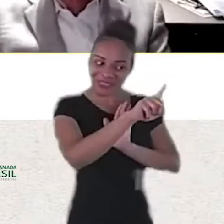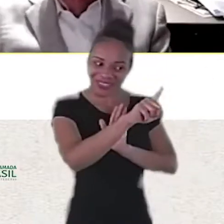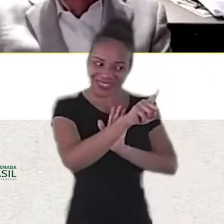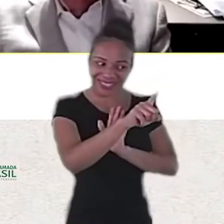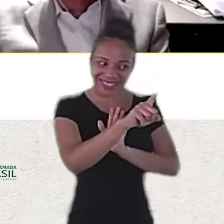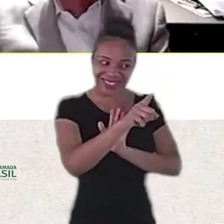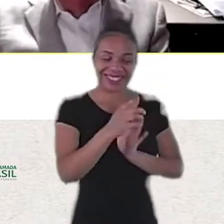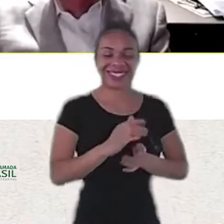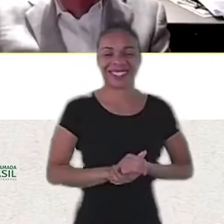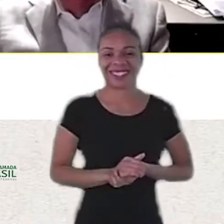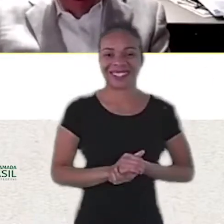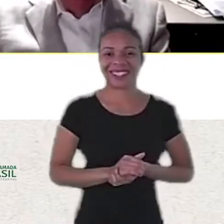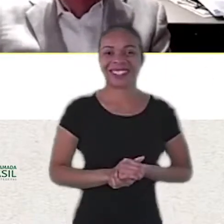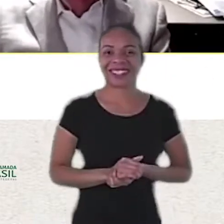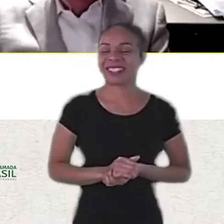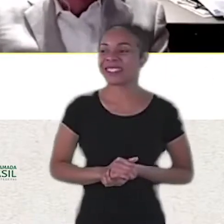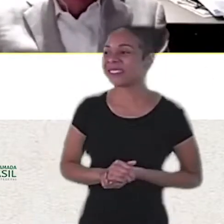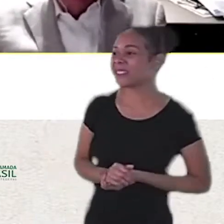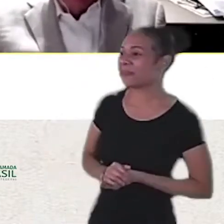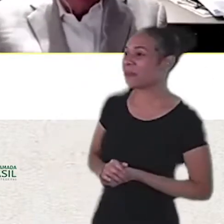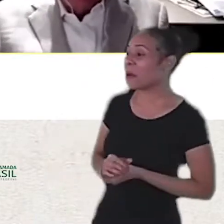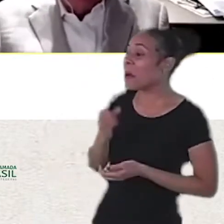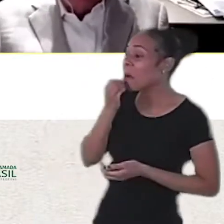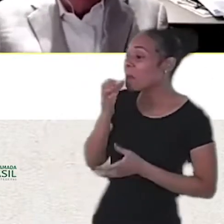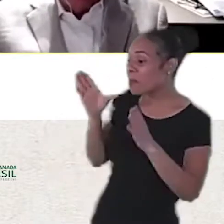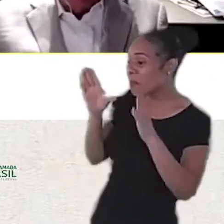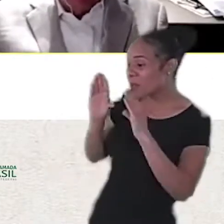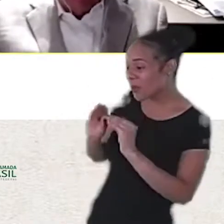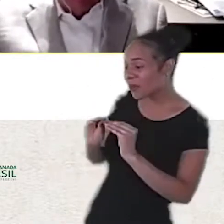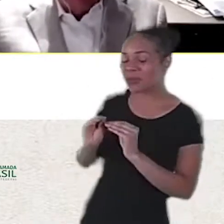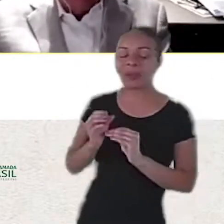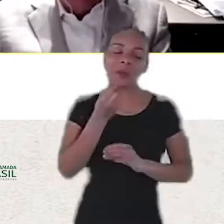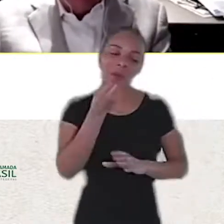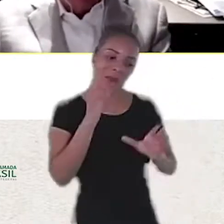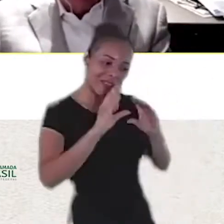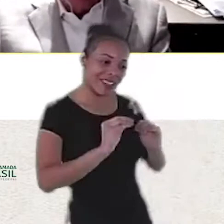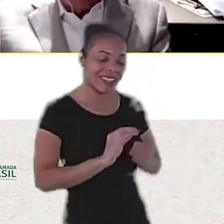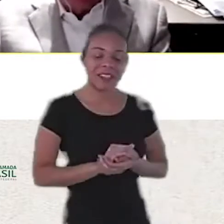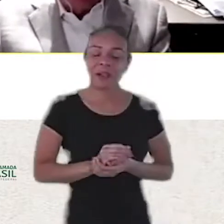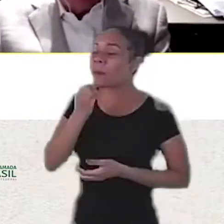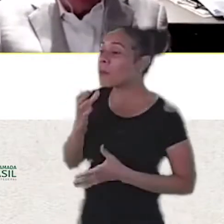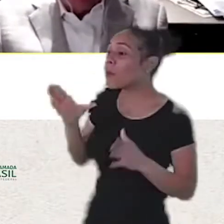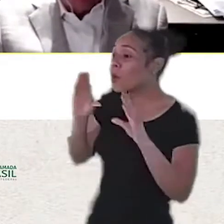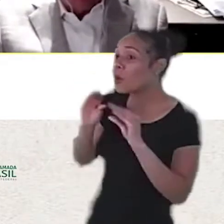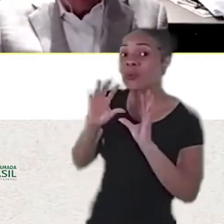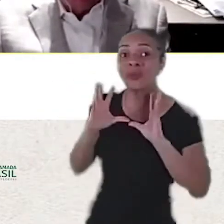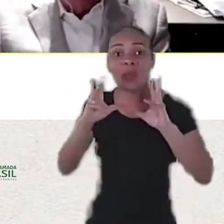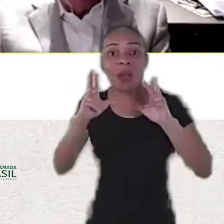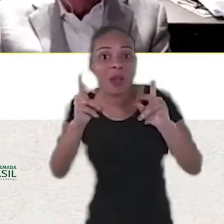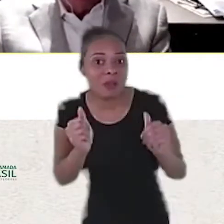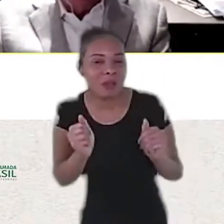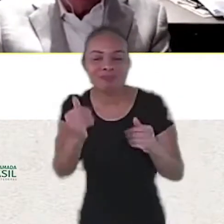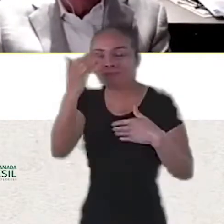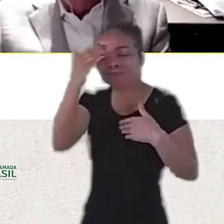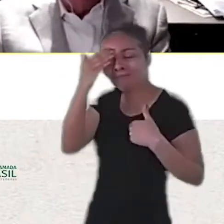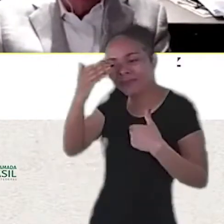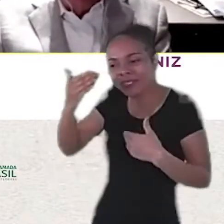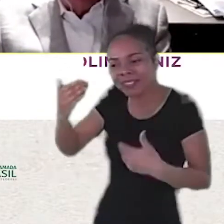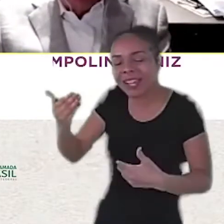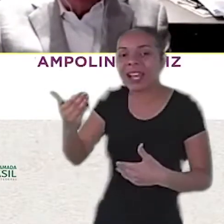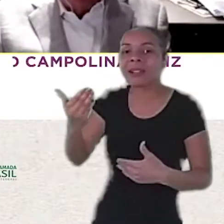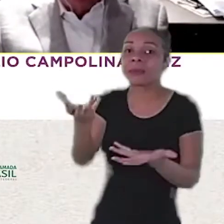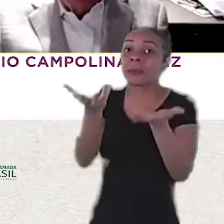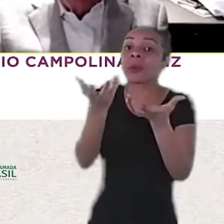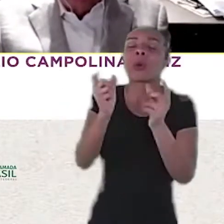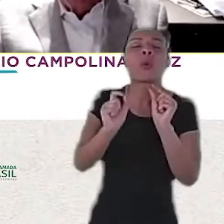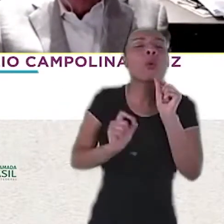Professor, boa noite. Tá bom. Boa noite. Boa noite a todos, muito obrigado. O professor e economista Clélio Campolina Diniz